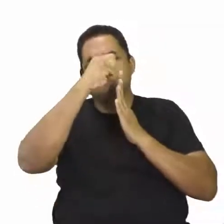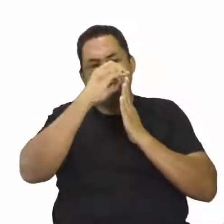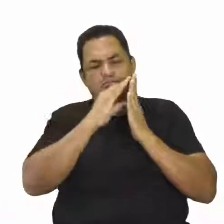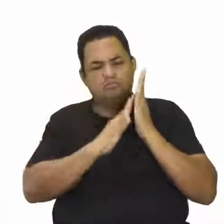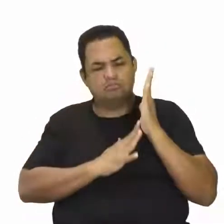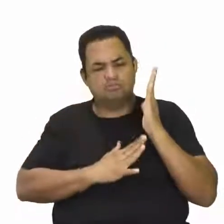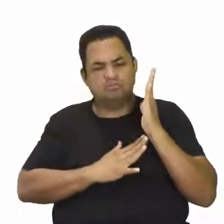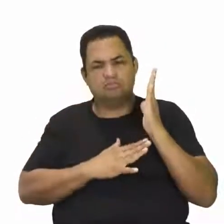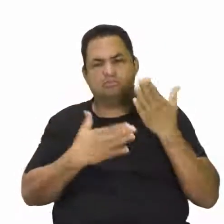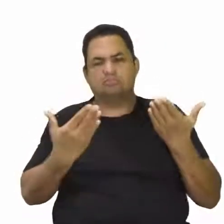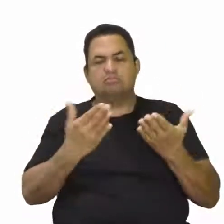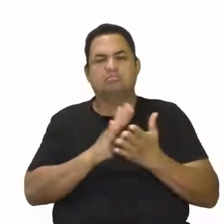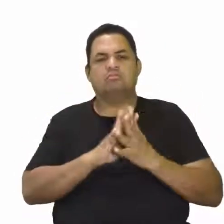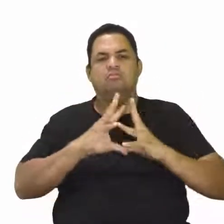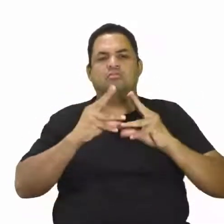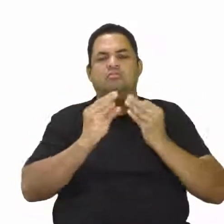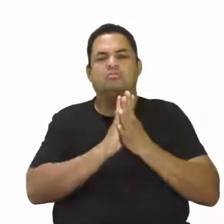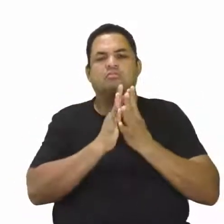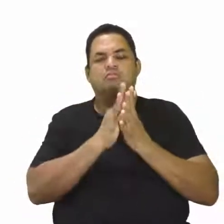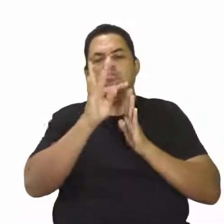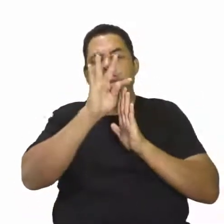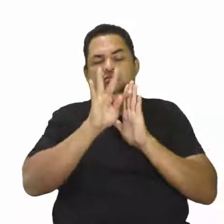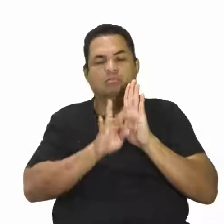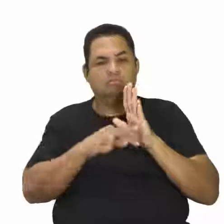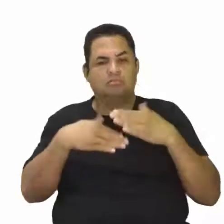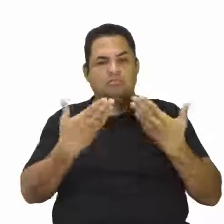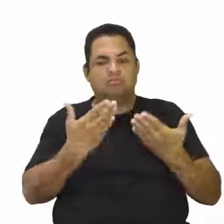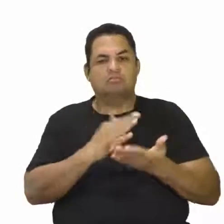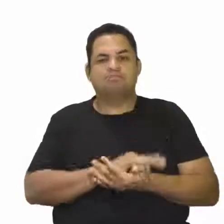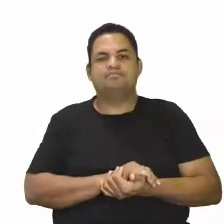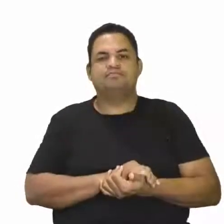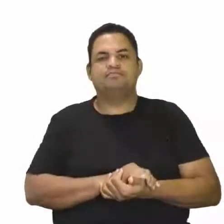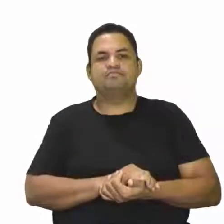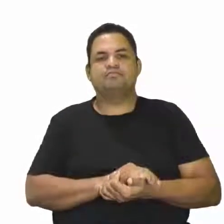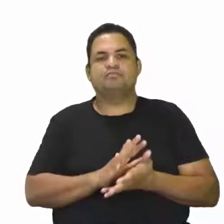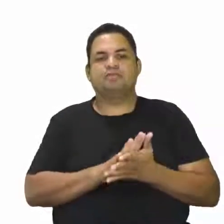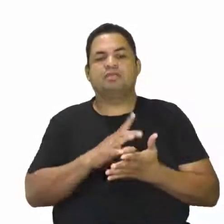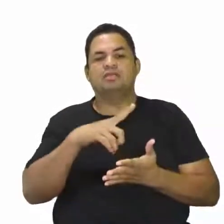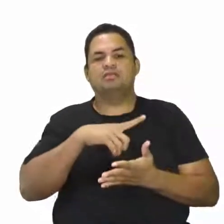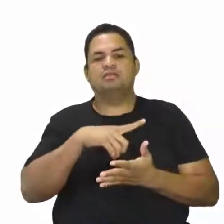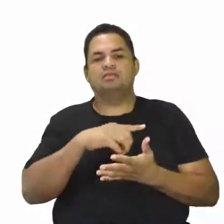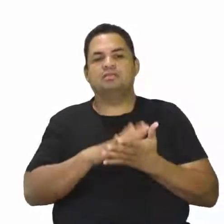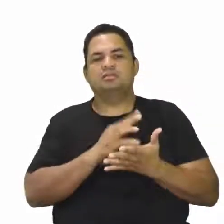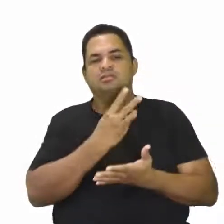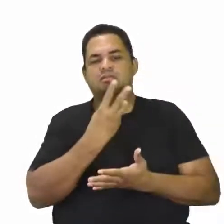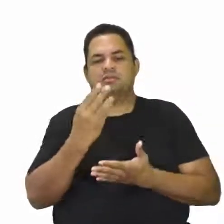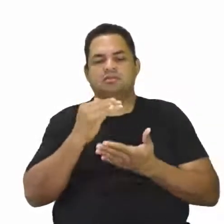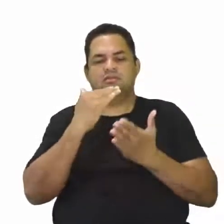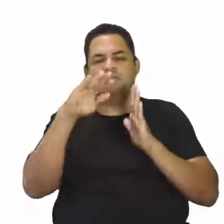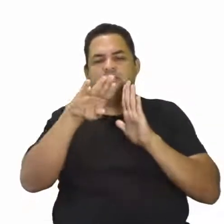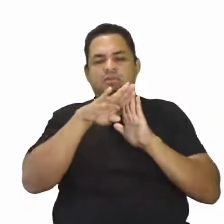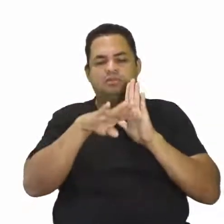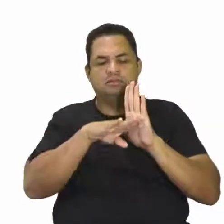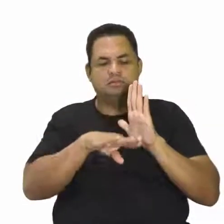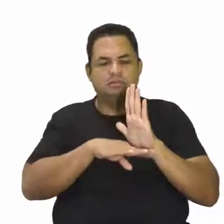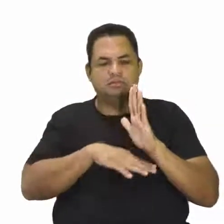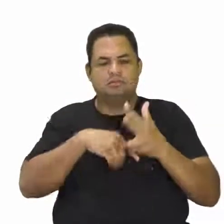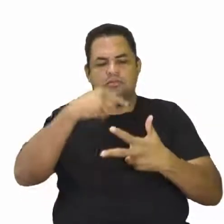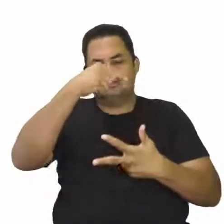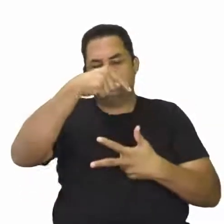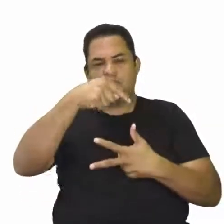distribuídas? Por quê? Todo texto, como vocês já sabem, ele é composto de 3 etapas. Quais são